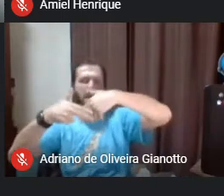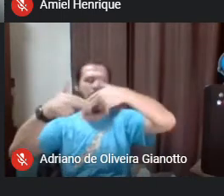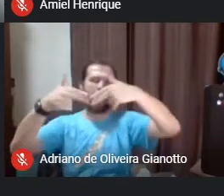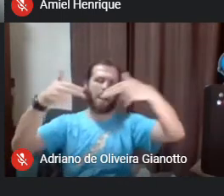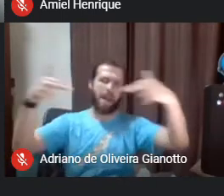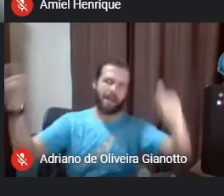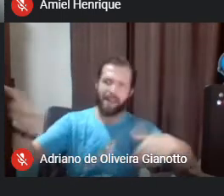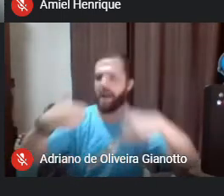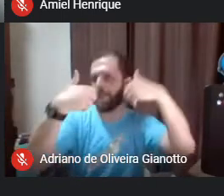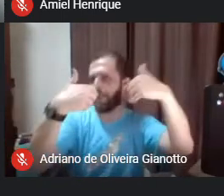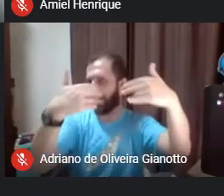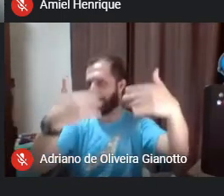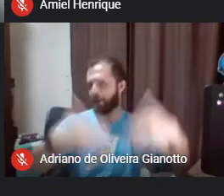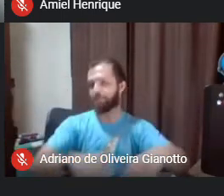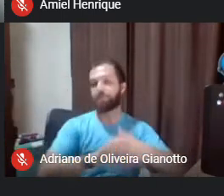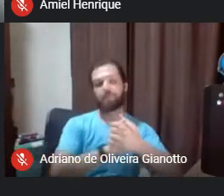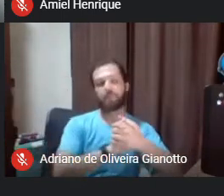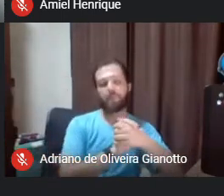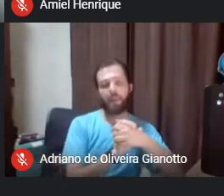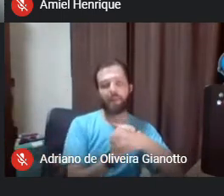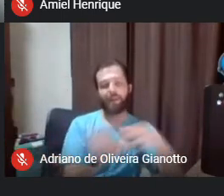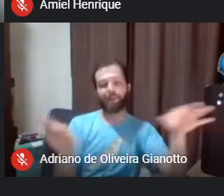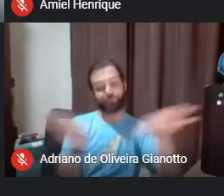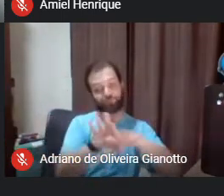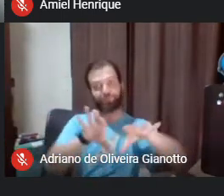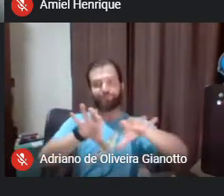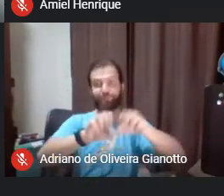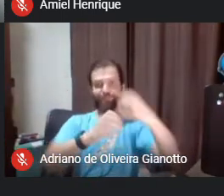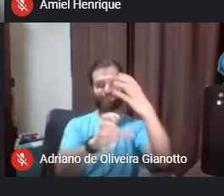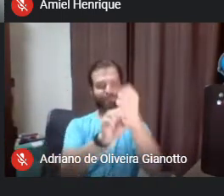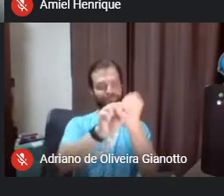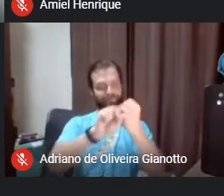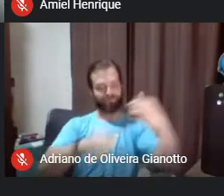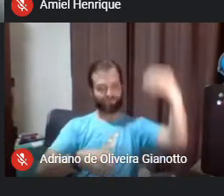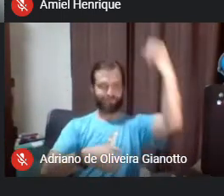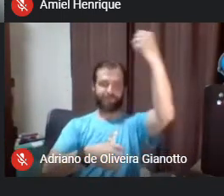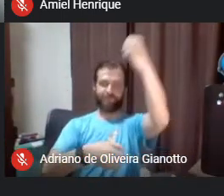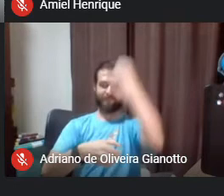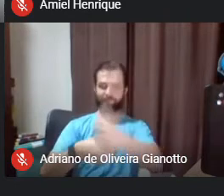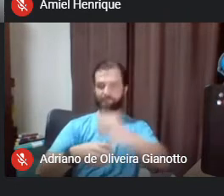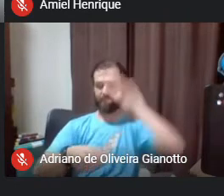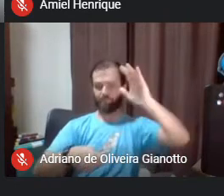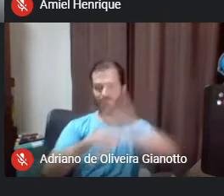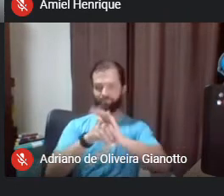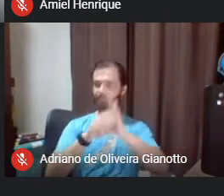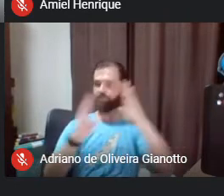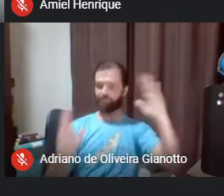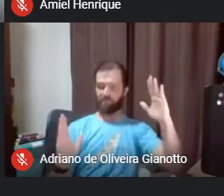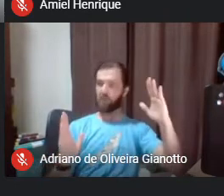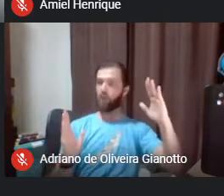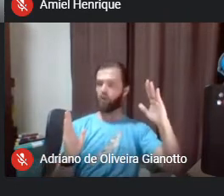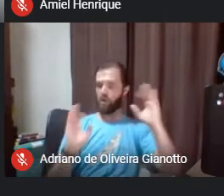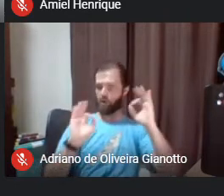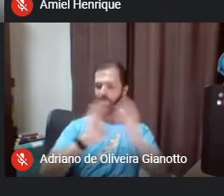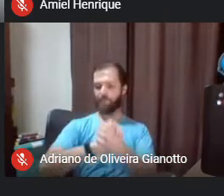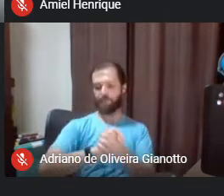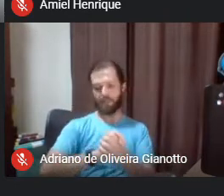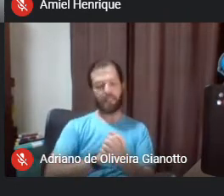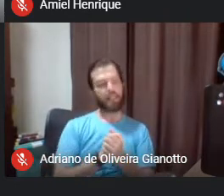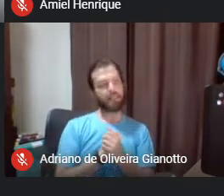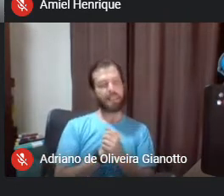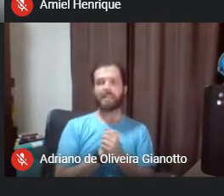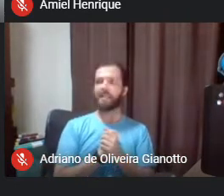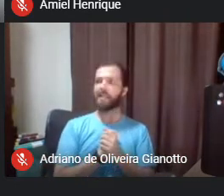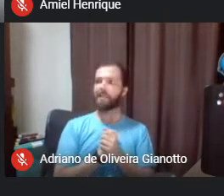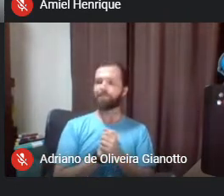que existia uma língua, que as crianças desenvolviam, enfim, ele falou tudo ali. Chegou, enrolou aquele pergaminho, né, aquela